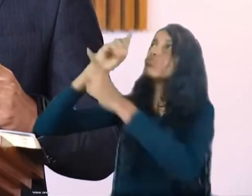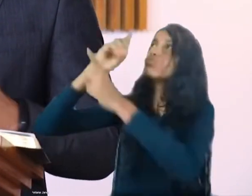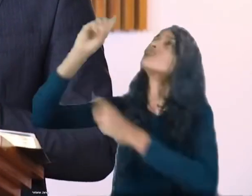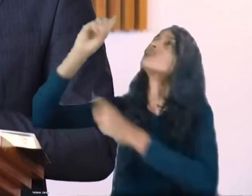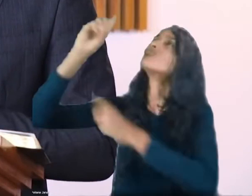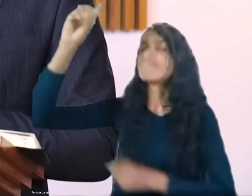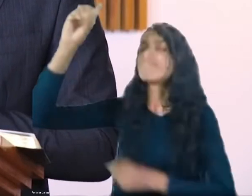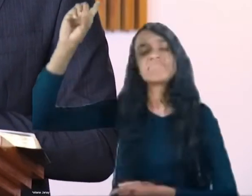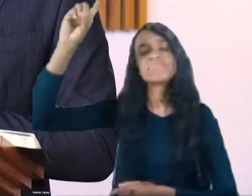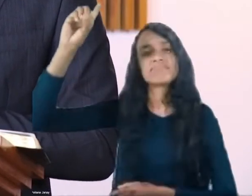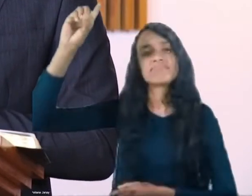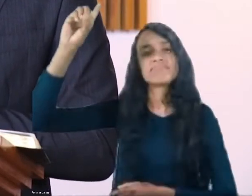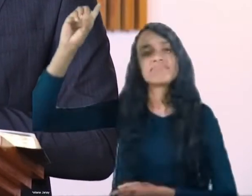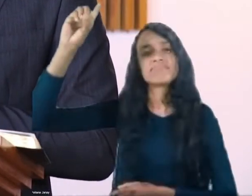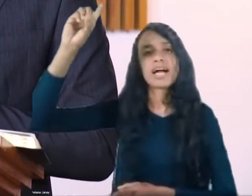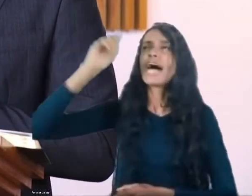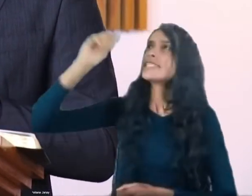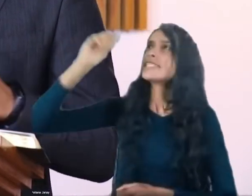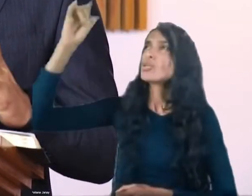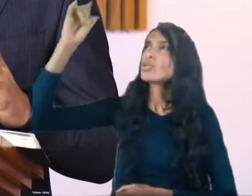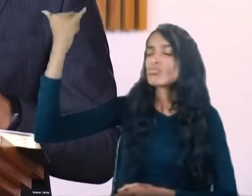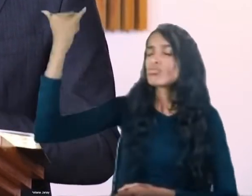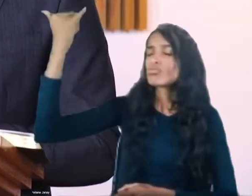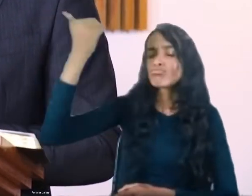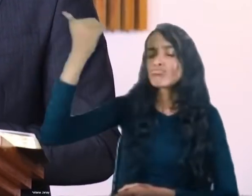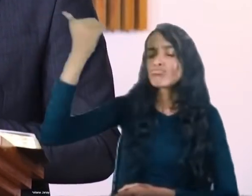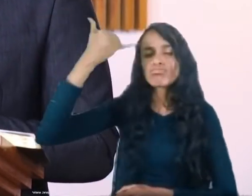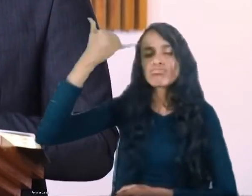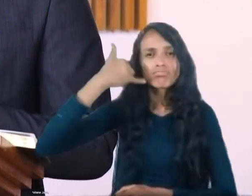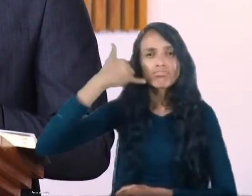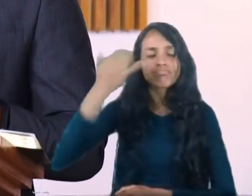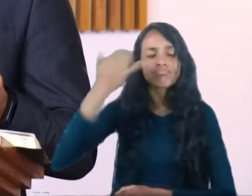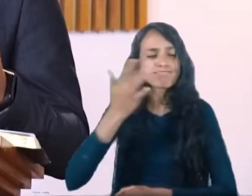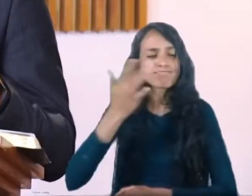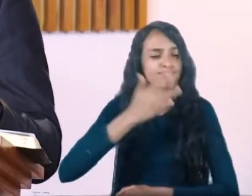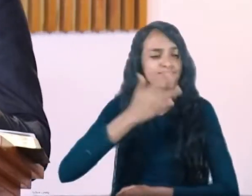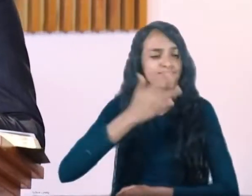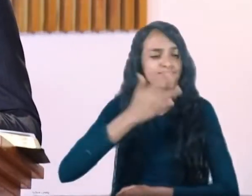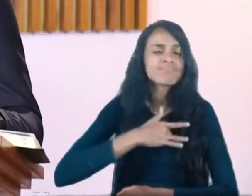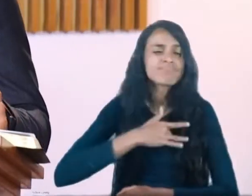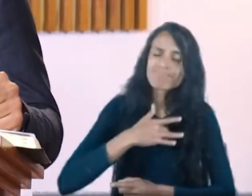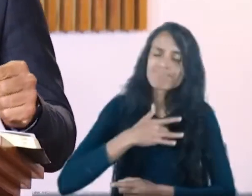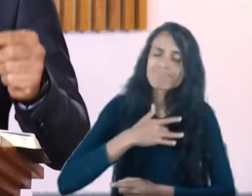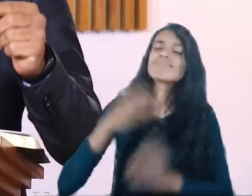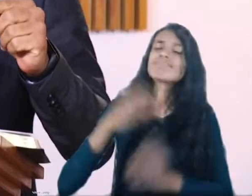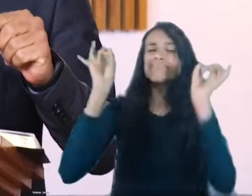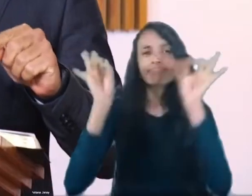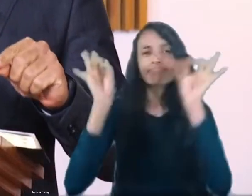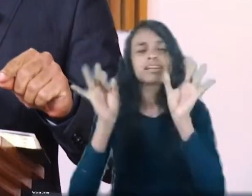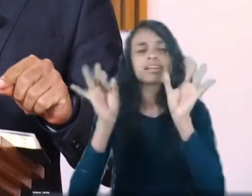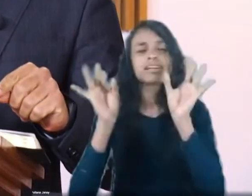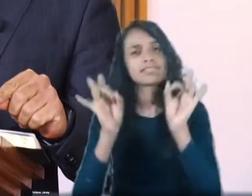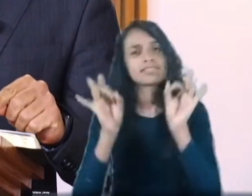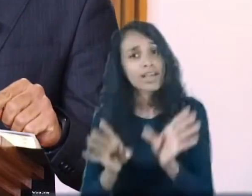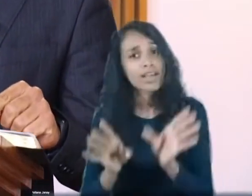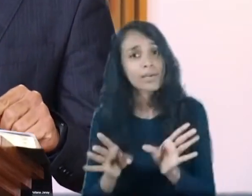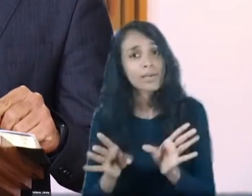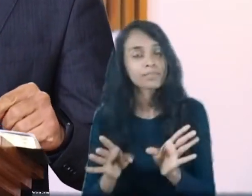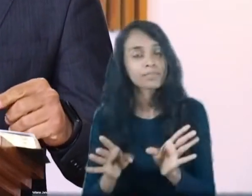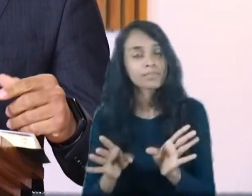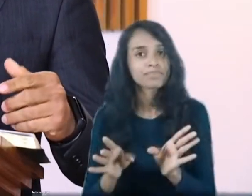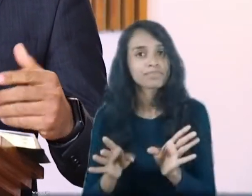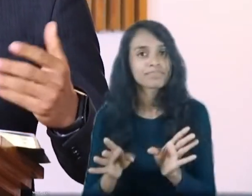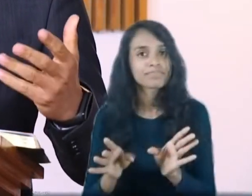meu coração algo especial. E é exatamente sobre o que Deus falou comigo